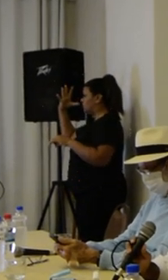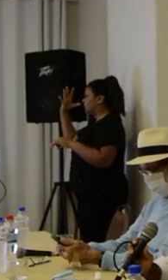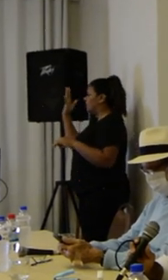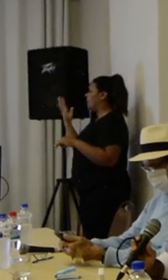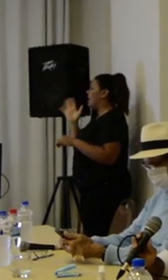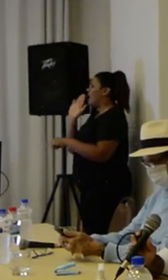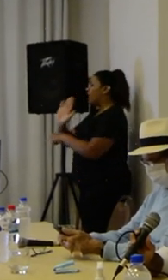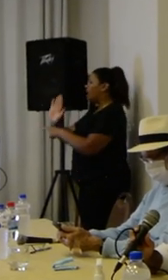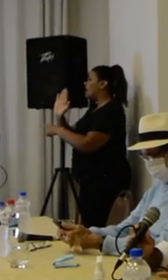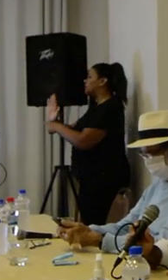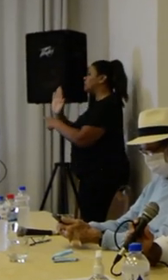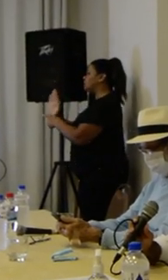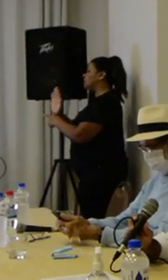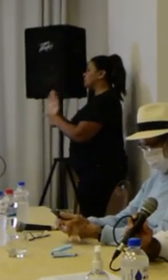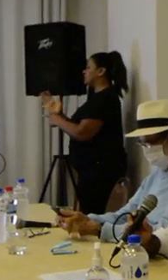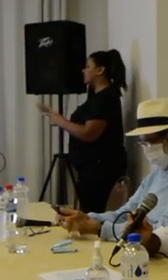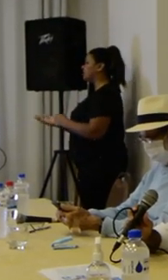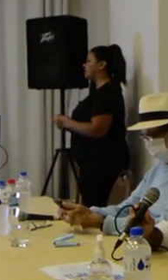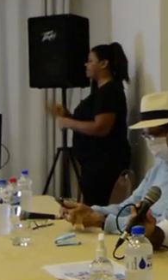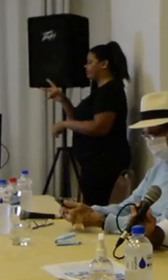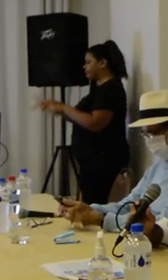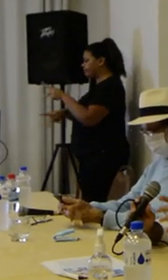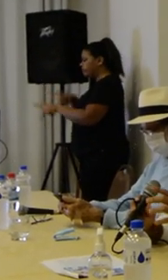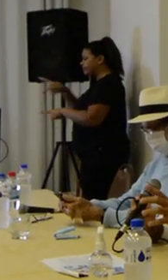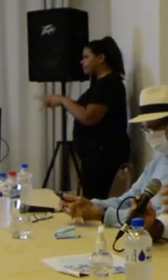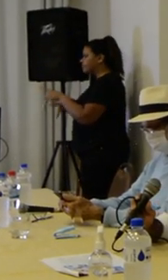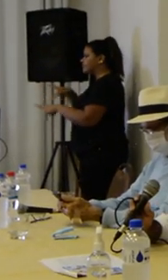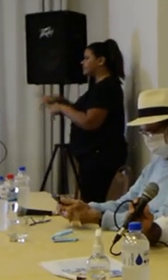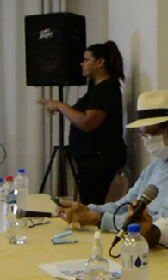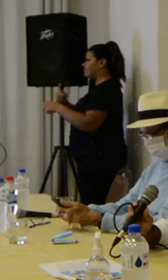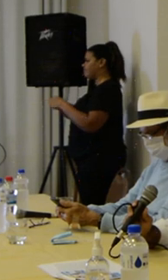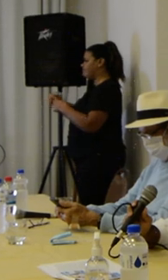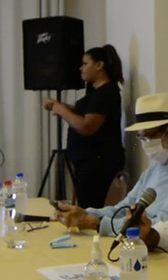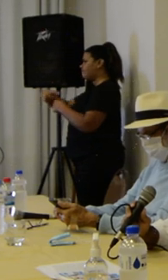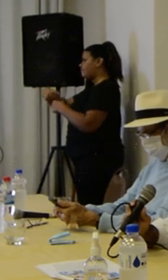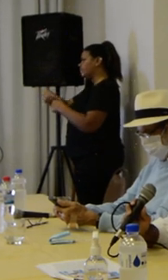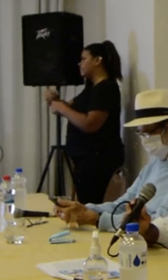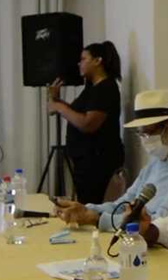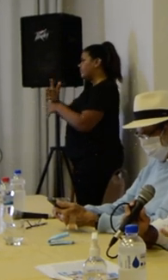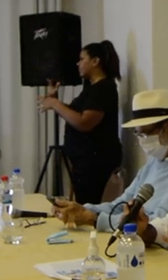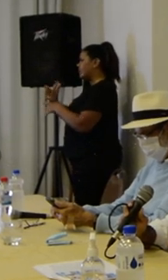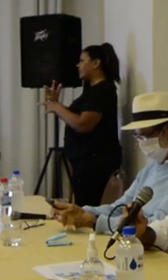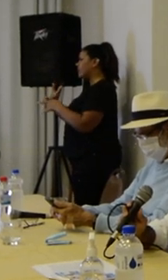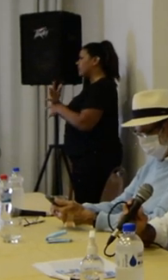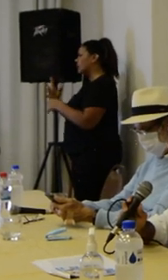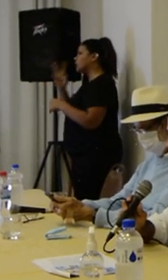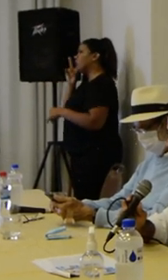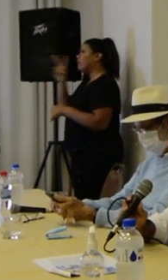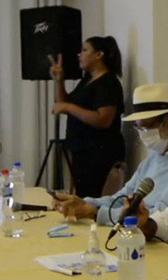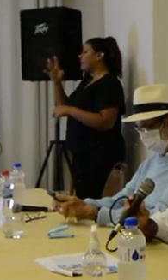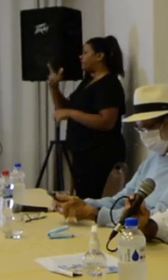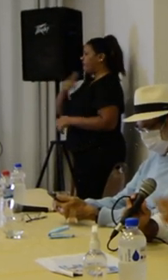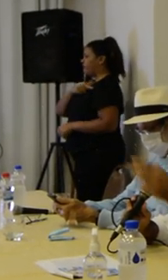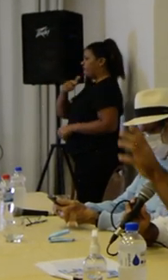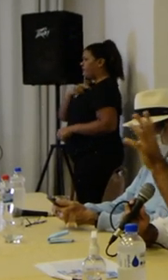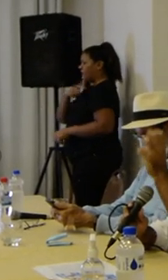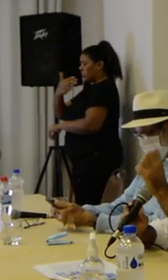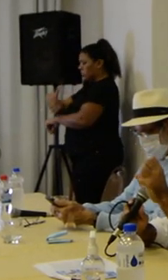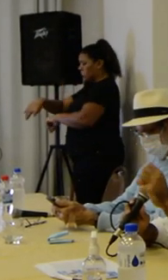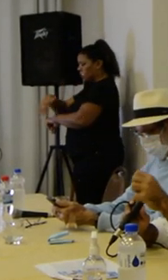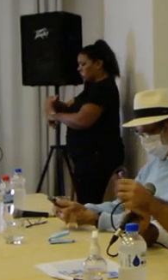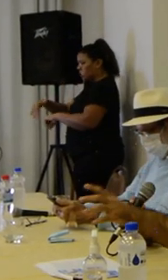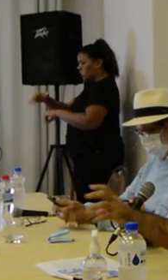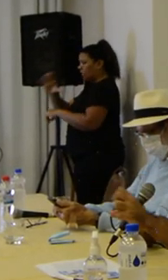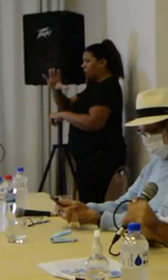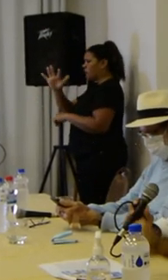né, de qualidade para o município, e também para a gente não ter esse aspecto tão feio nas ruas de Cabo Frio. E a gente olha